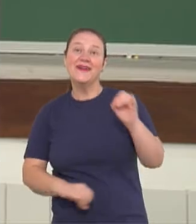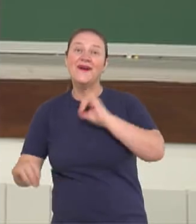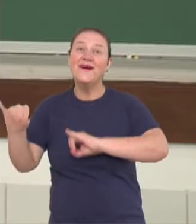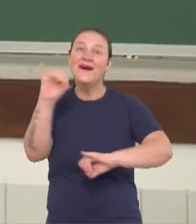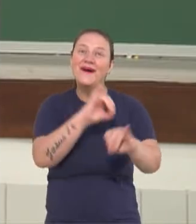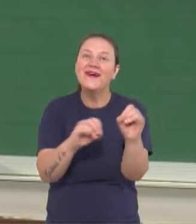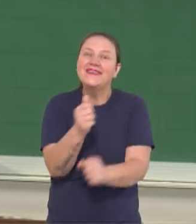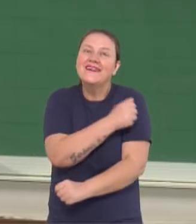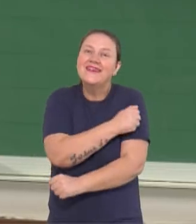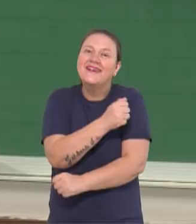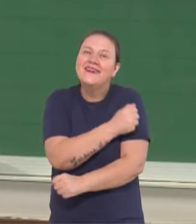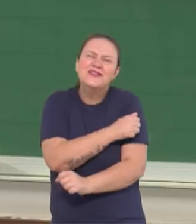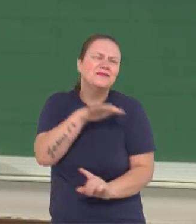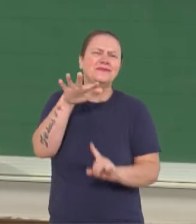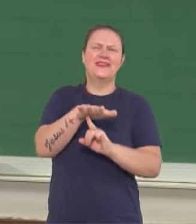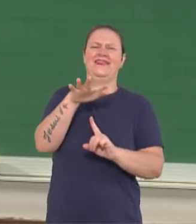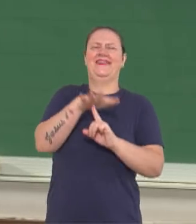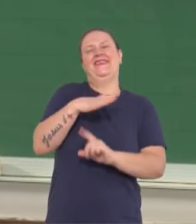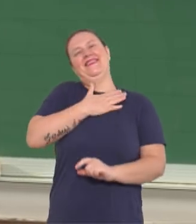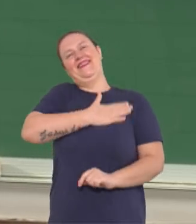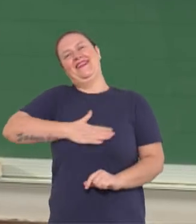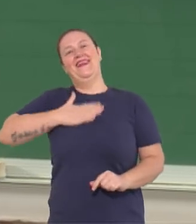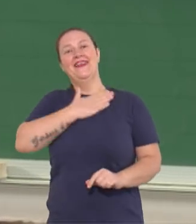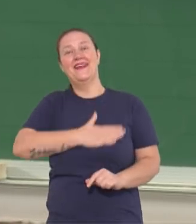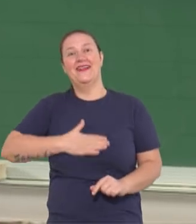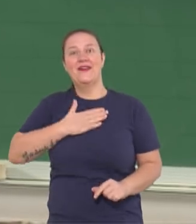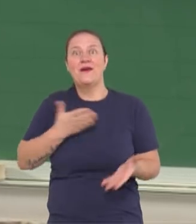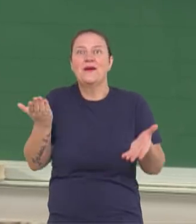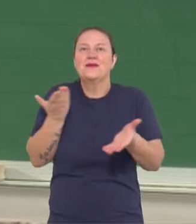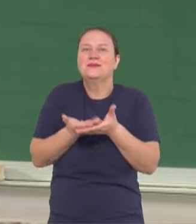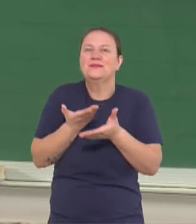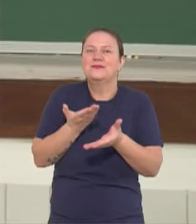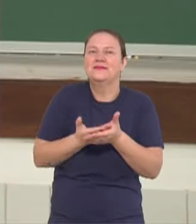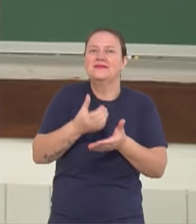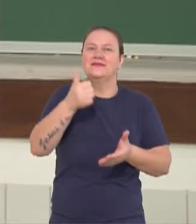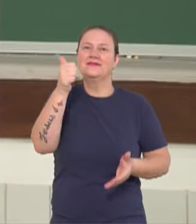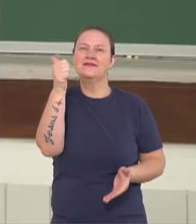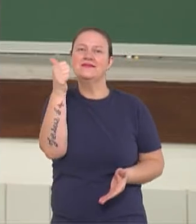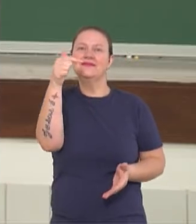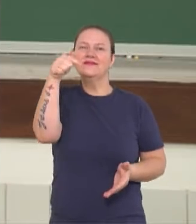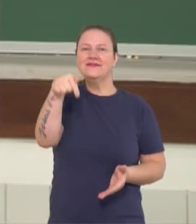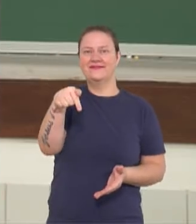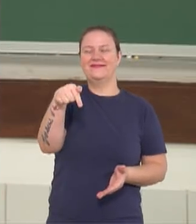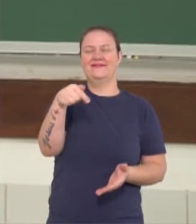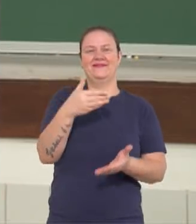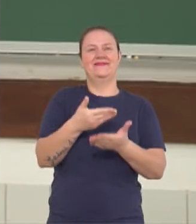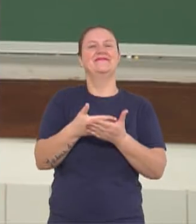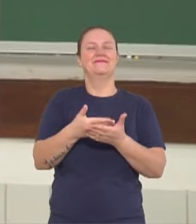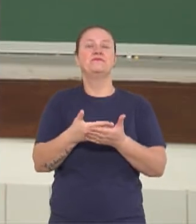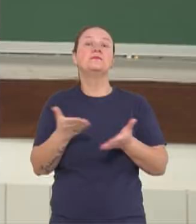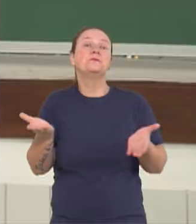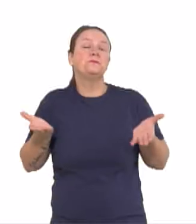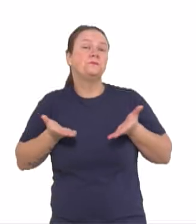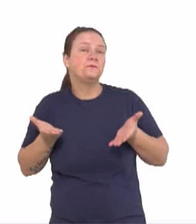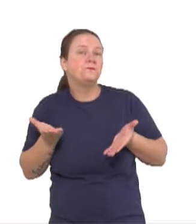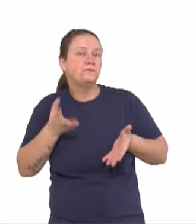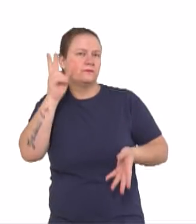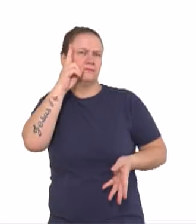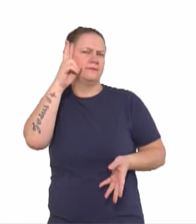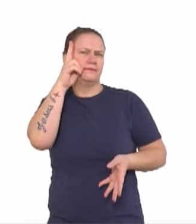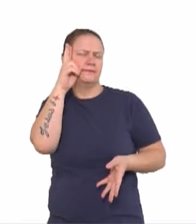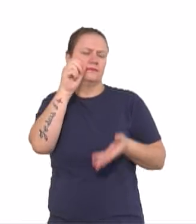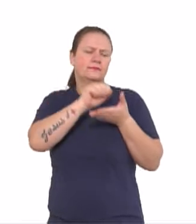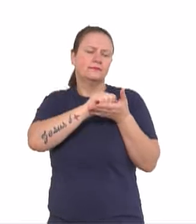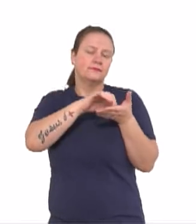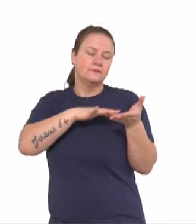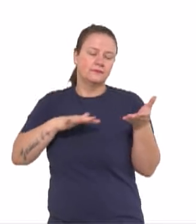Olá, estudantes do meu Paraná querido, vamos para a 17ª aula. Nessa aula, a gente vai retomar as